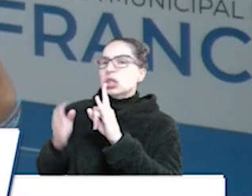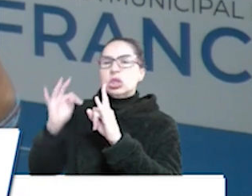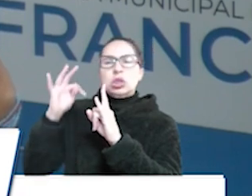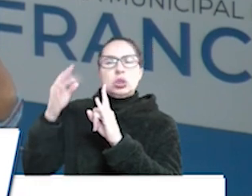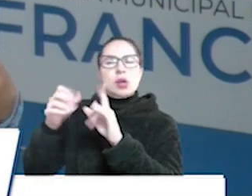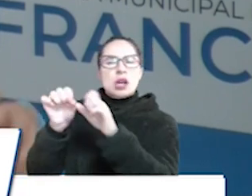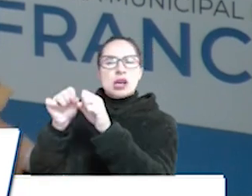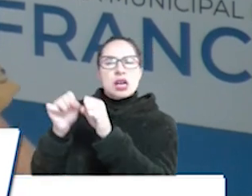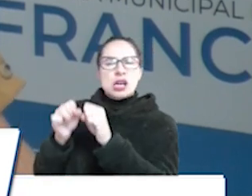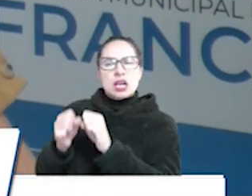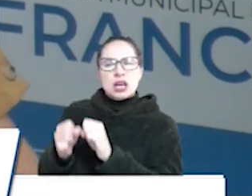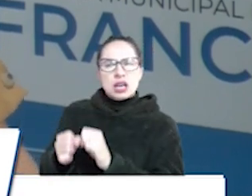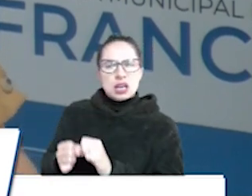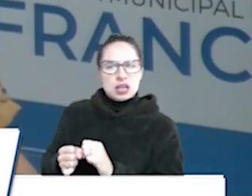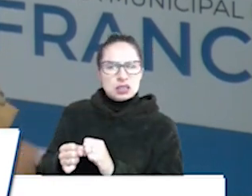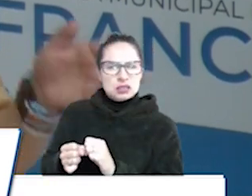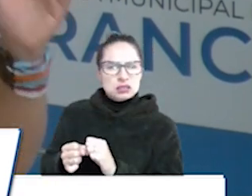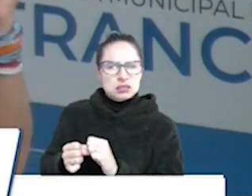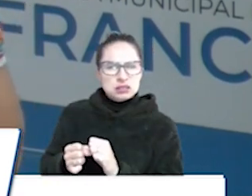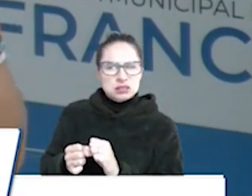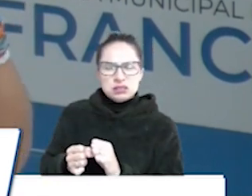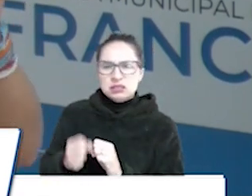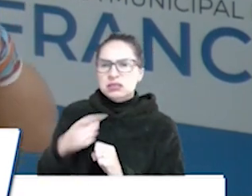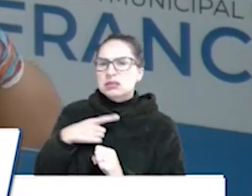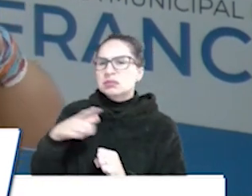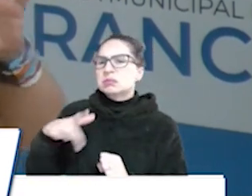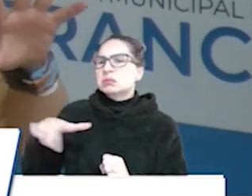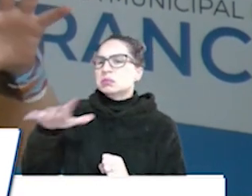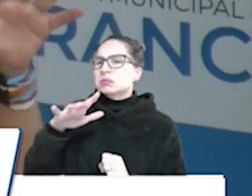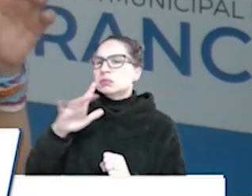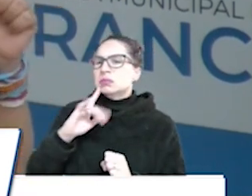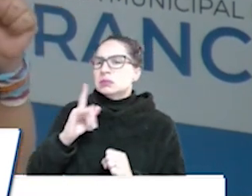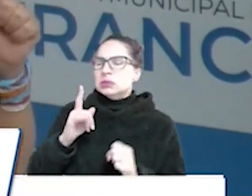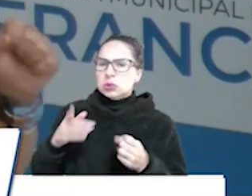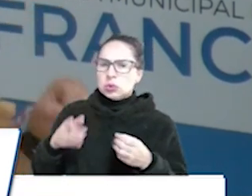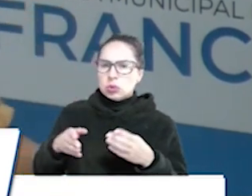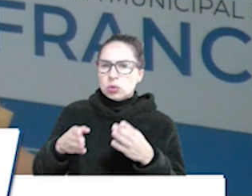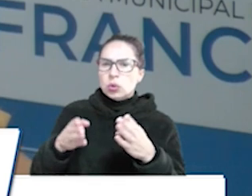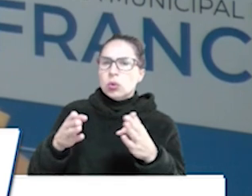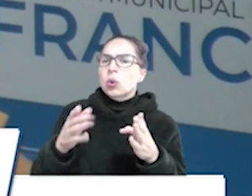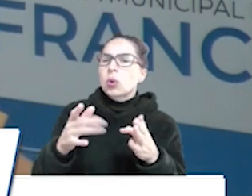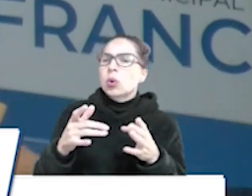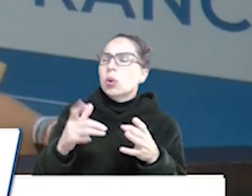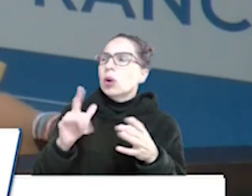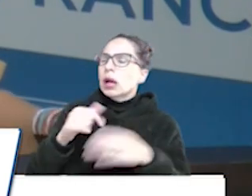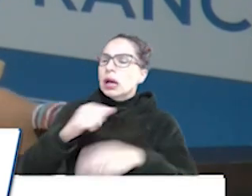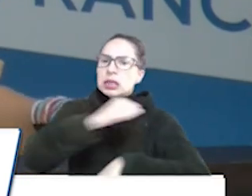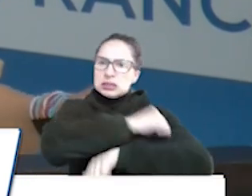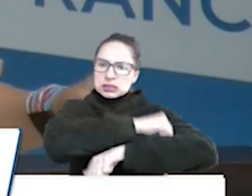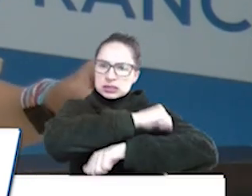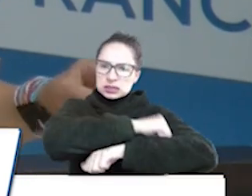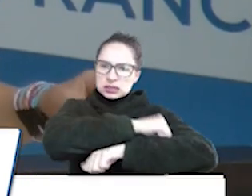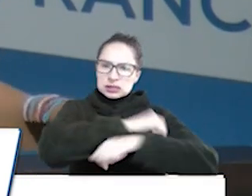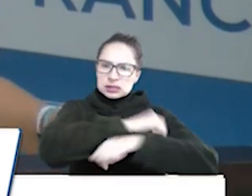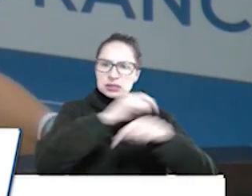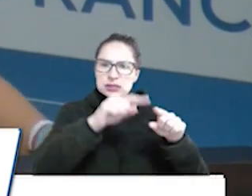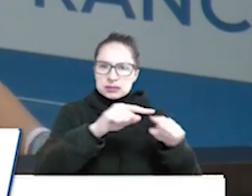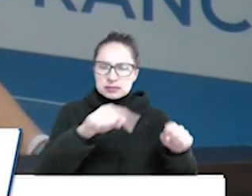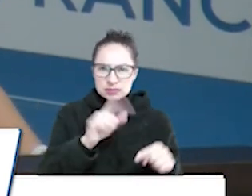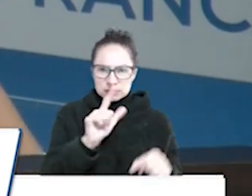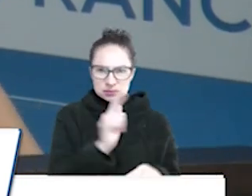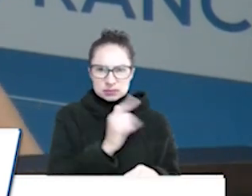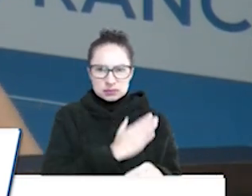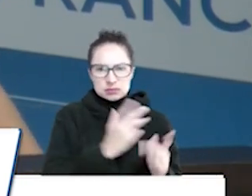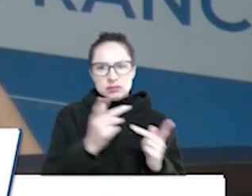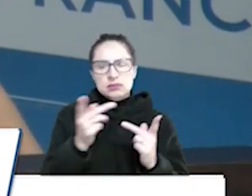deteriorado. Tem uma área ali do corredor onde ficam as janelas das salas, Leandro, você deve ter ido lá